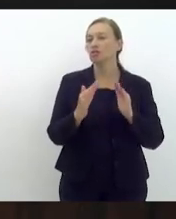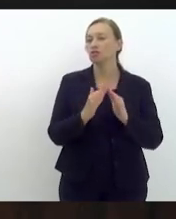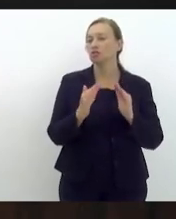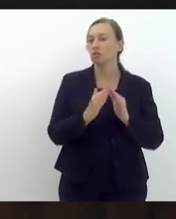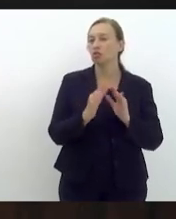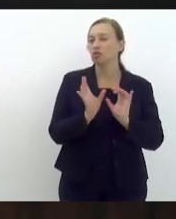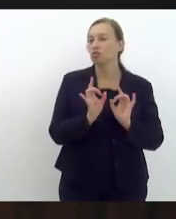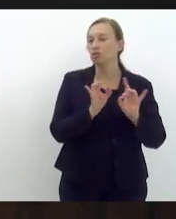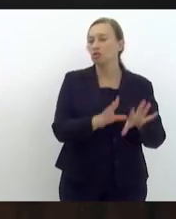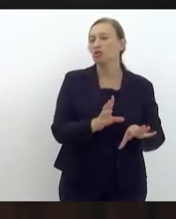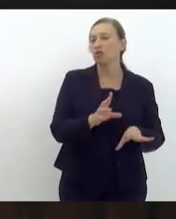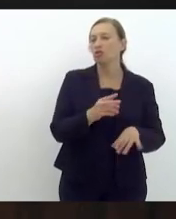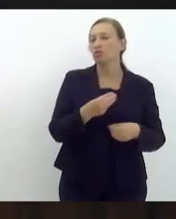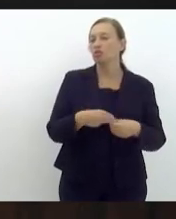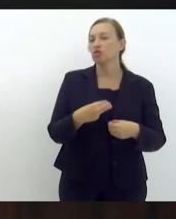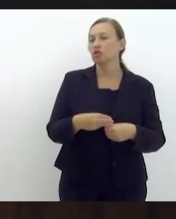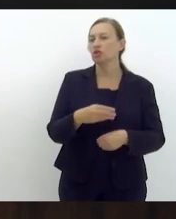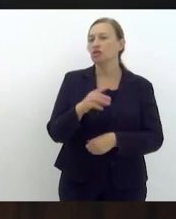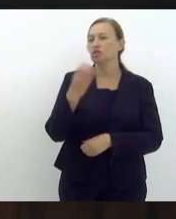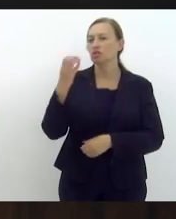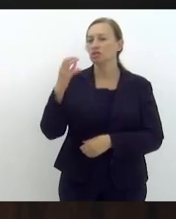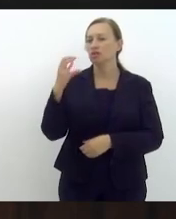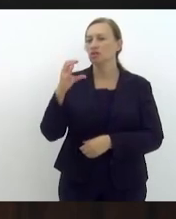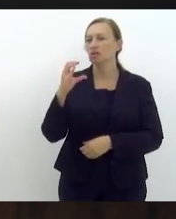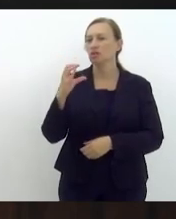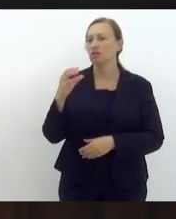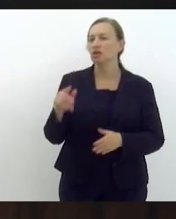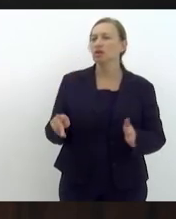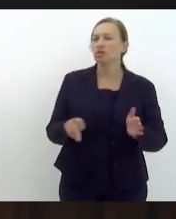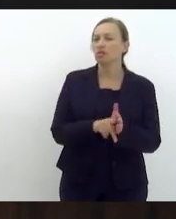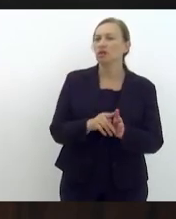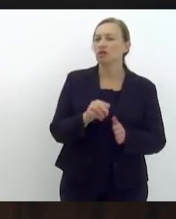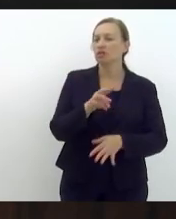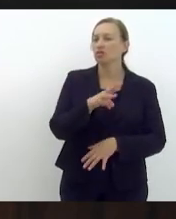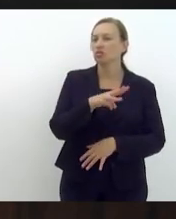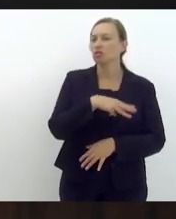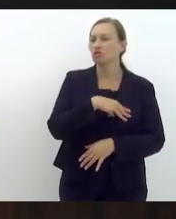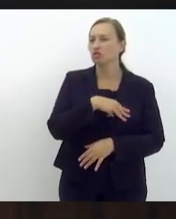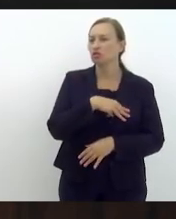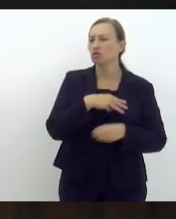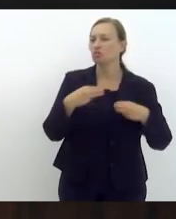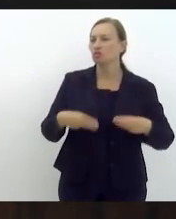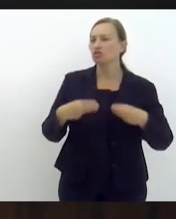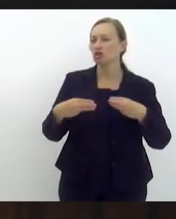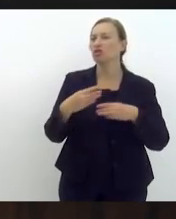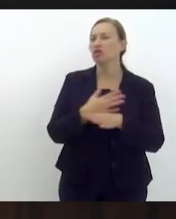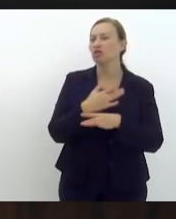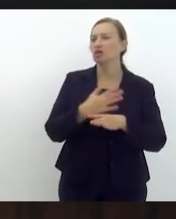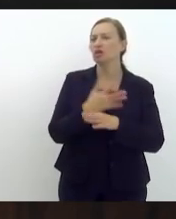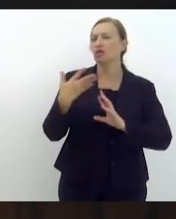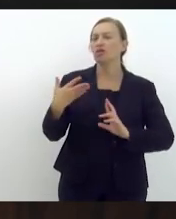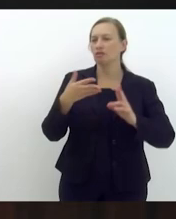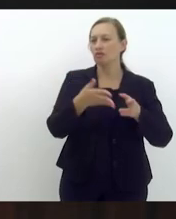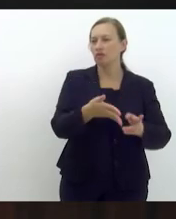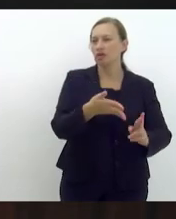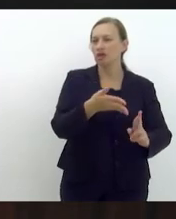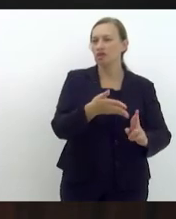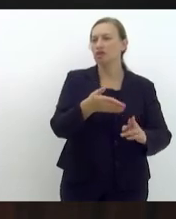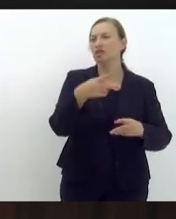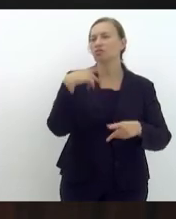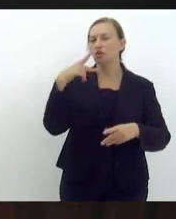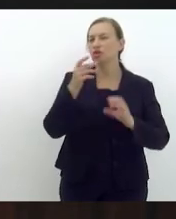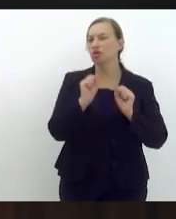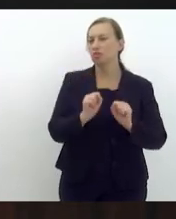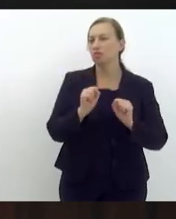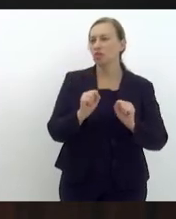Niterói que é faz parte da cartilha do Ministério da cidade que é referência dessa política e que pode